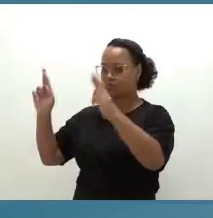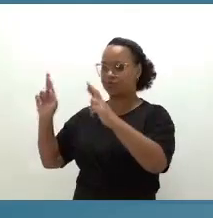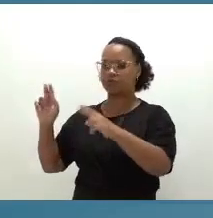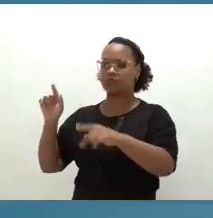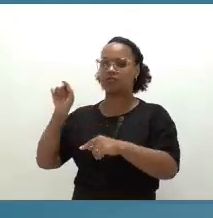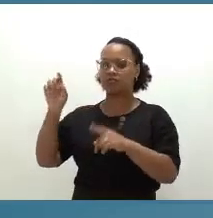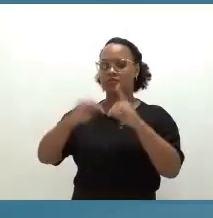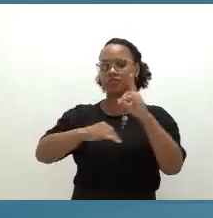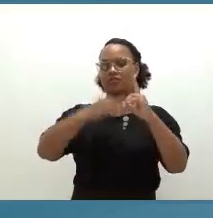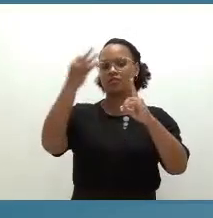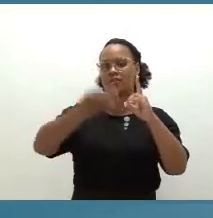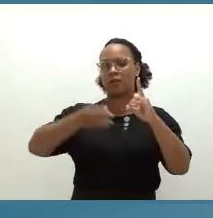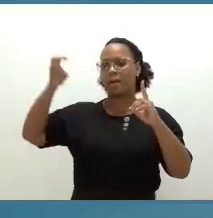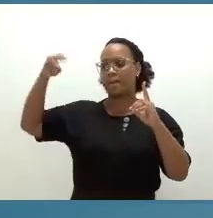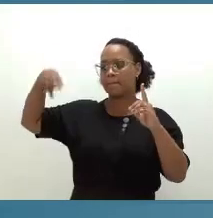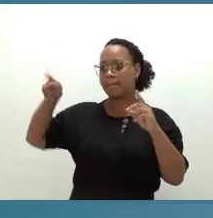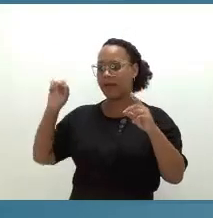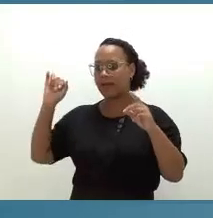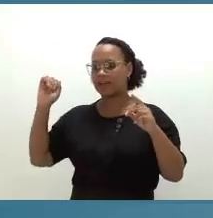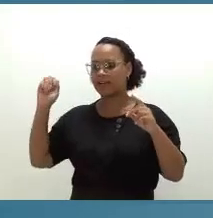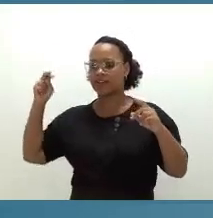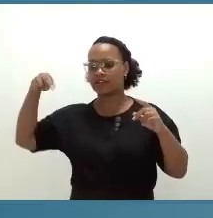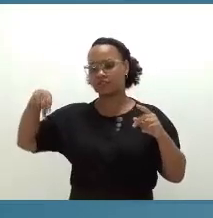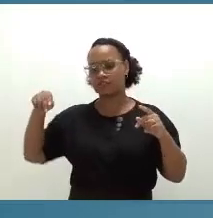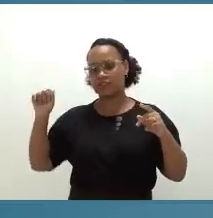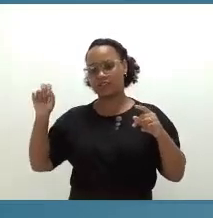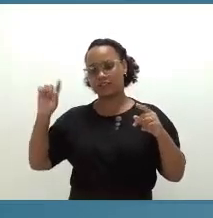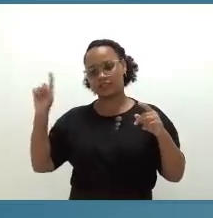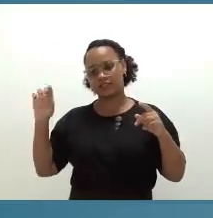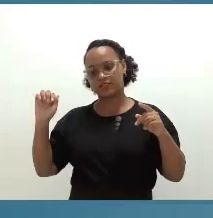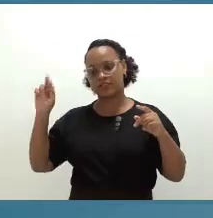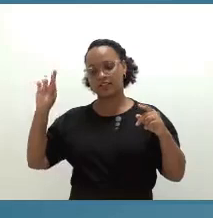Nazaré, que bem merece. Obrigado. Obrigada,